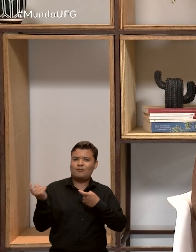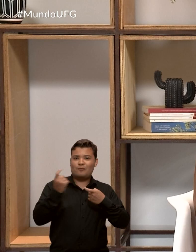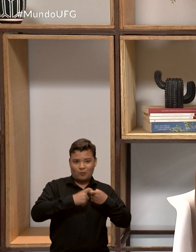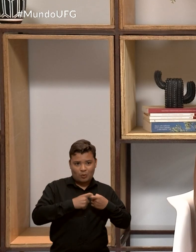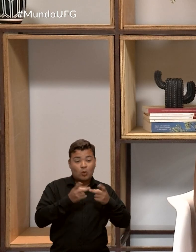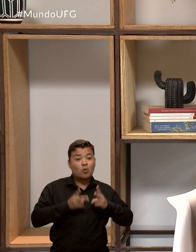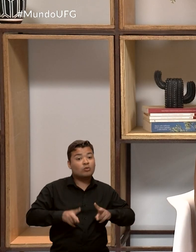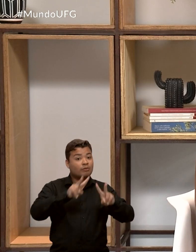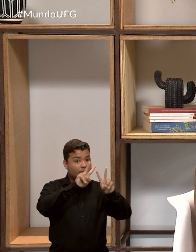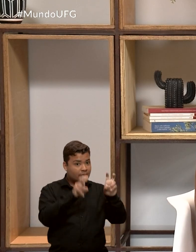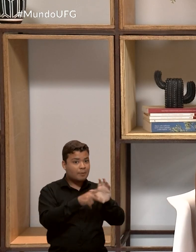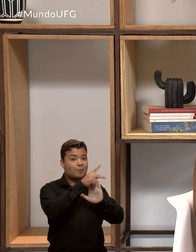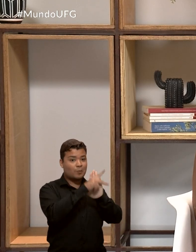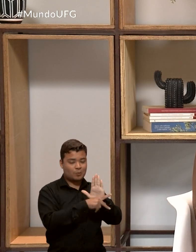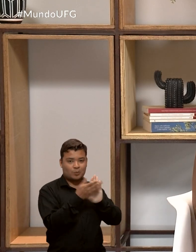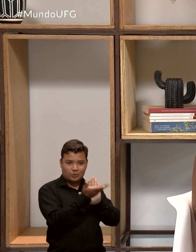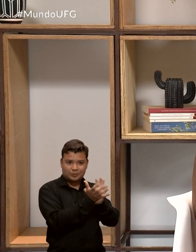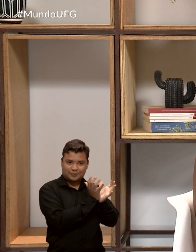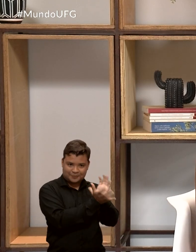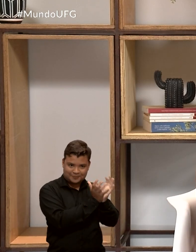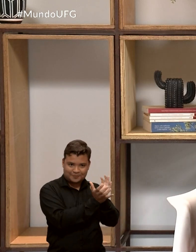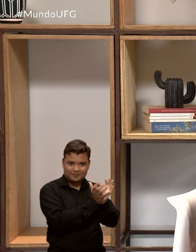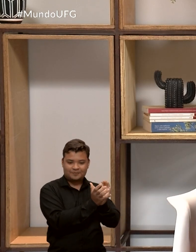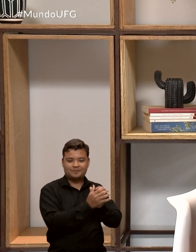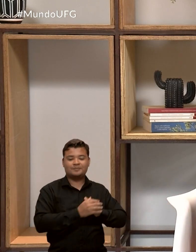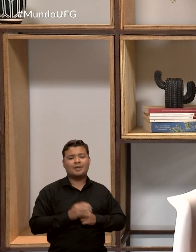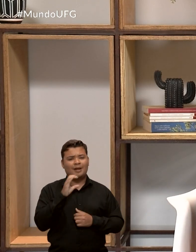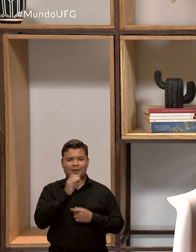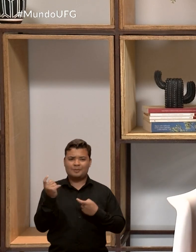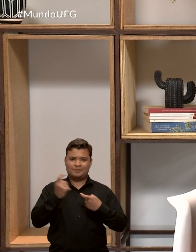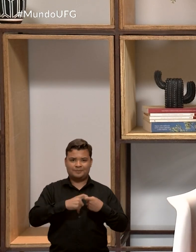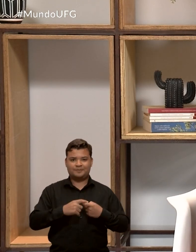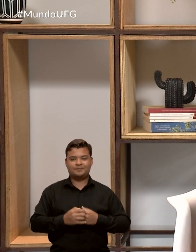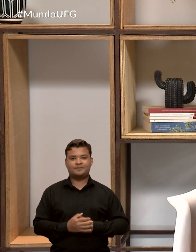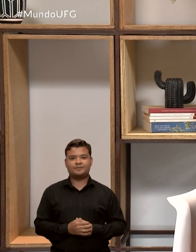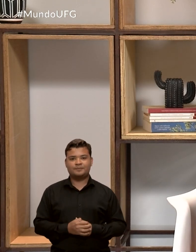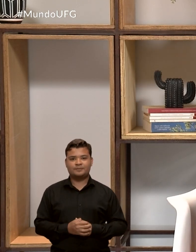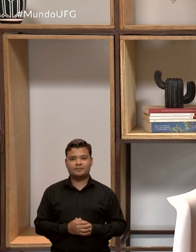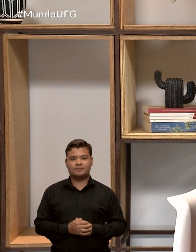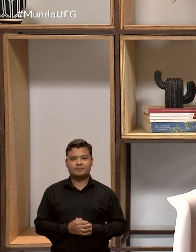continua falando sobre esse projeto, o Bibliolibras. Voltamos já.